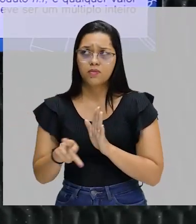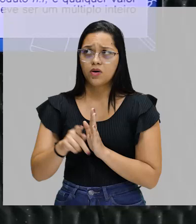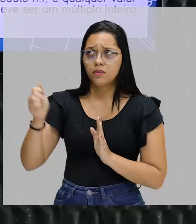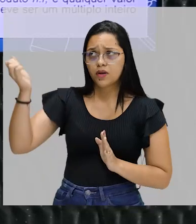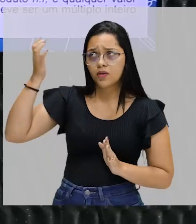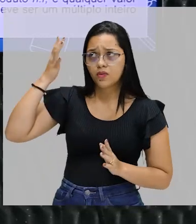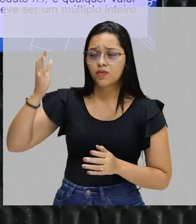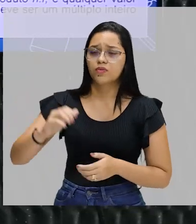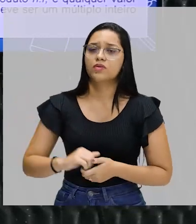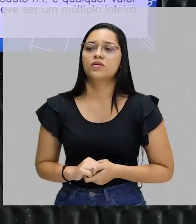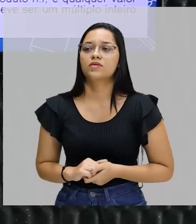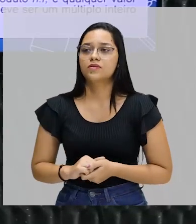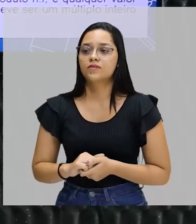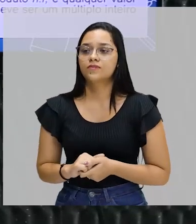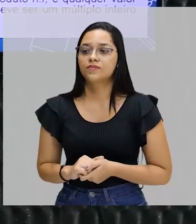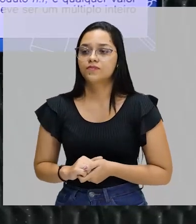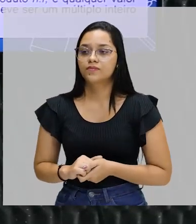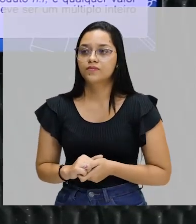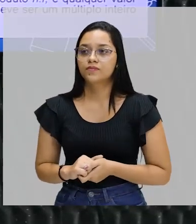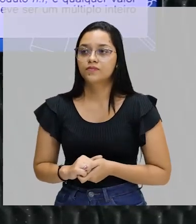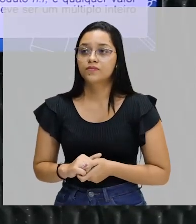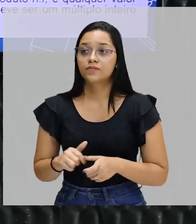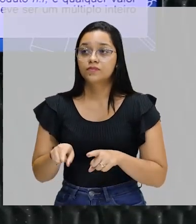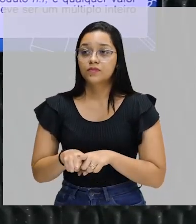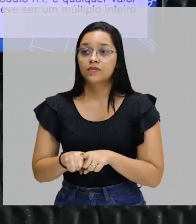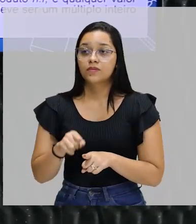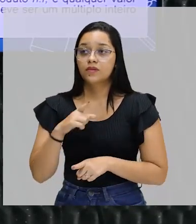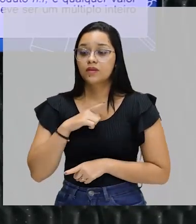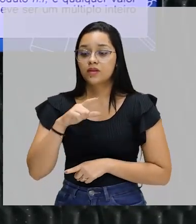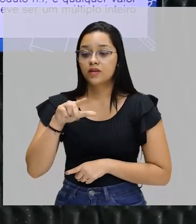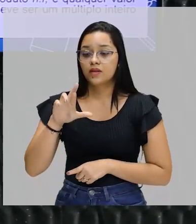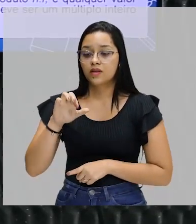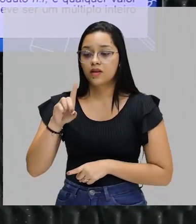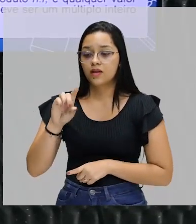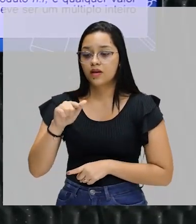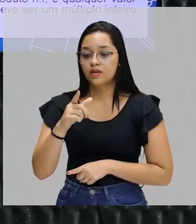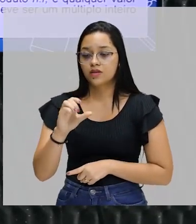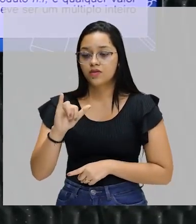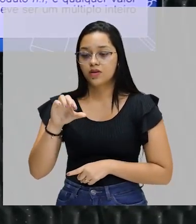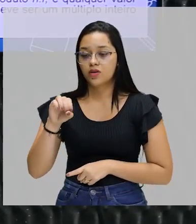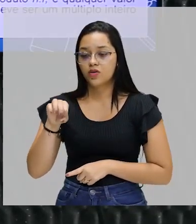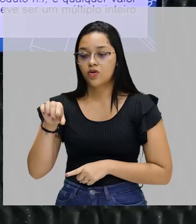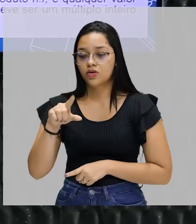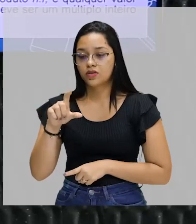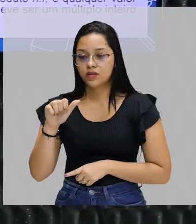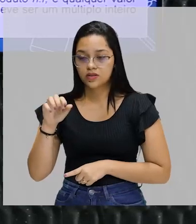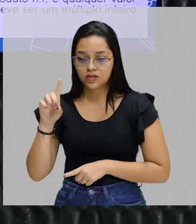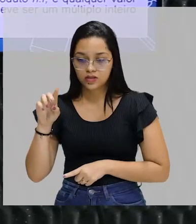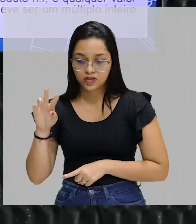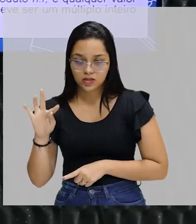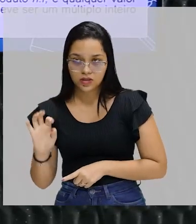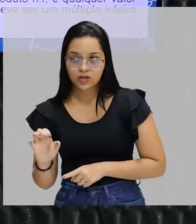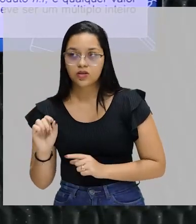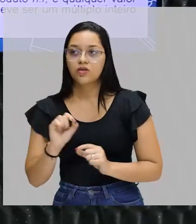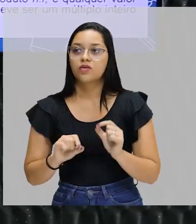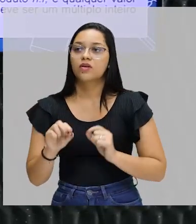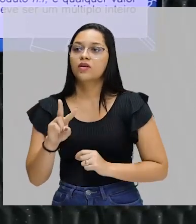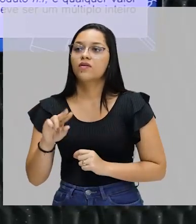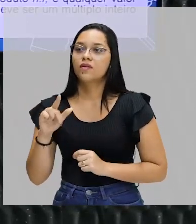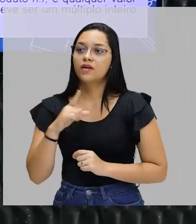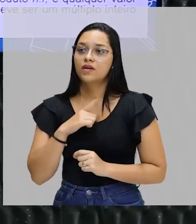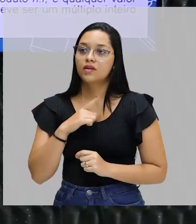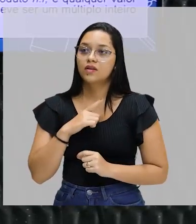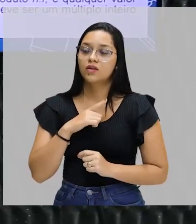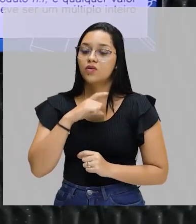luz, certo? A própria luz. E existe a radiação ionizante, que são aquelas que a curto e a longo prazo elas vão trazer